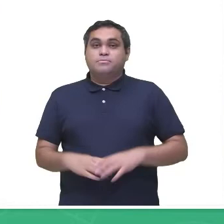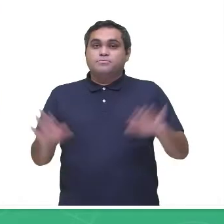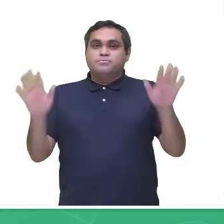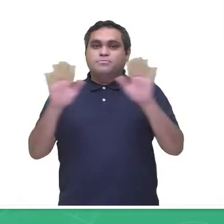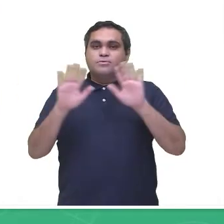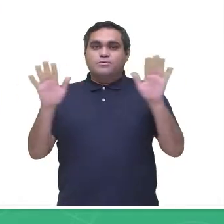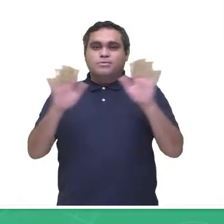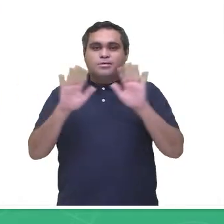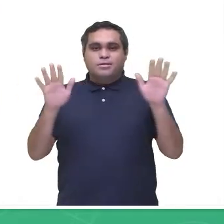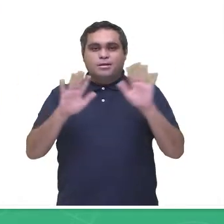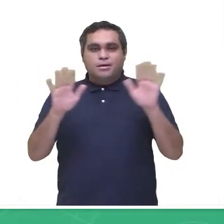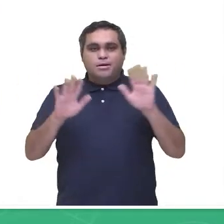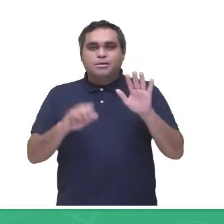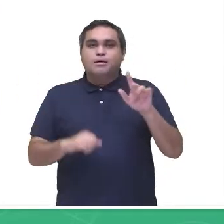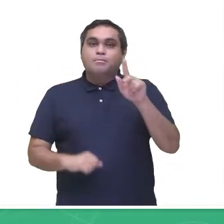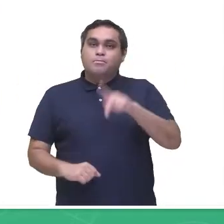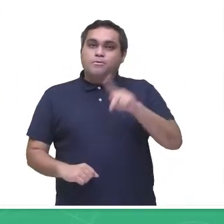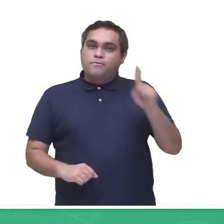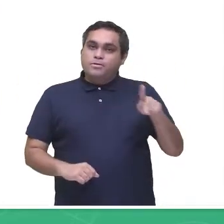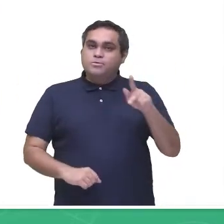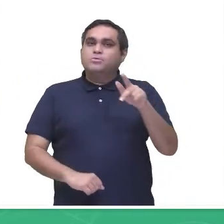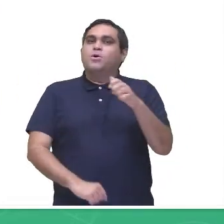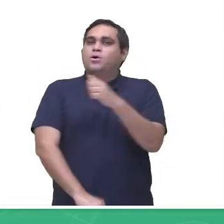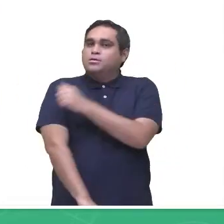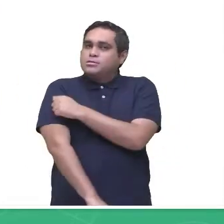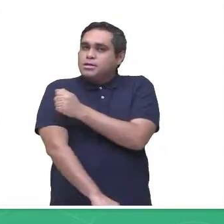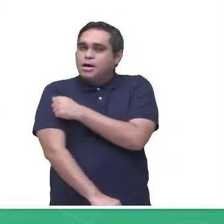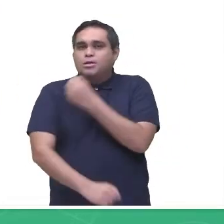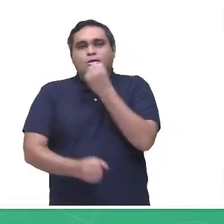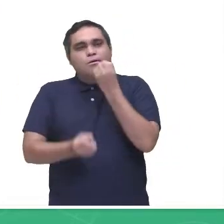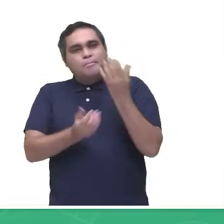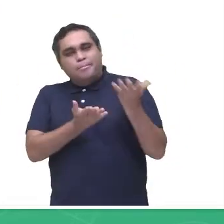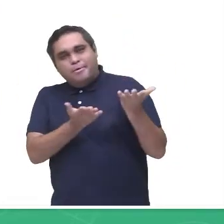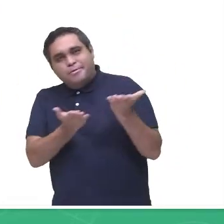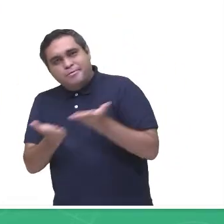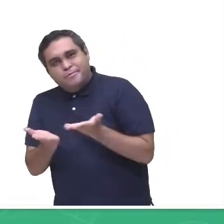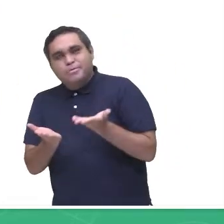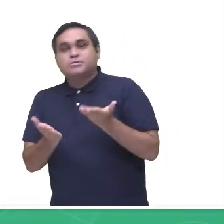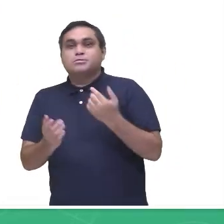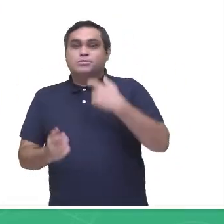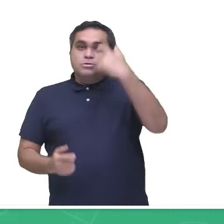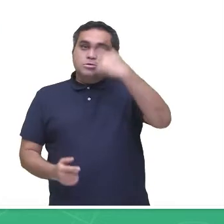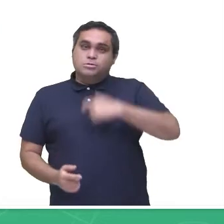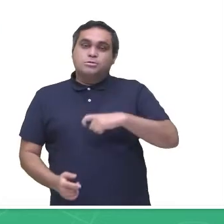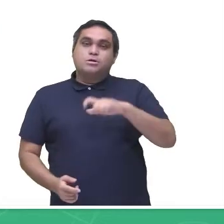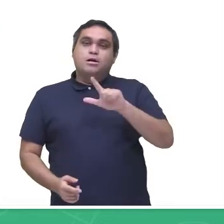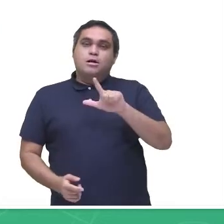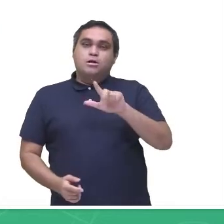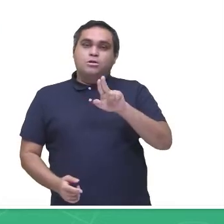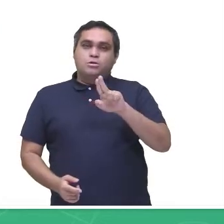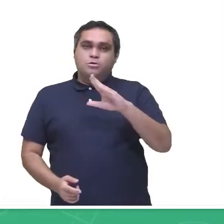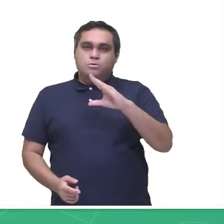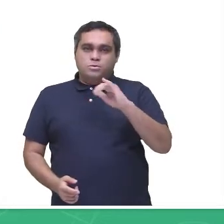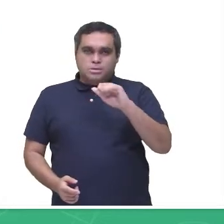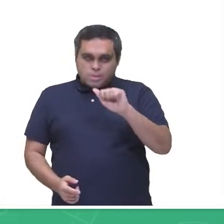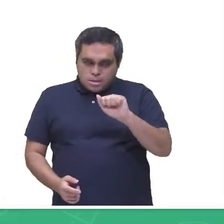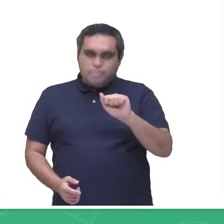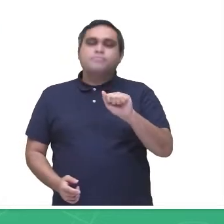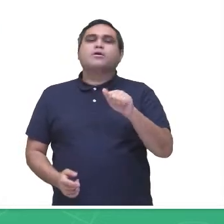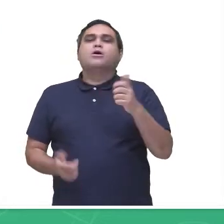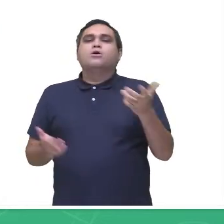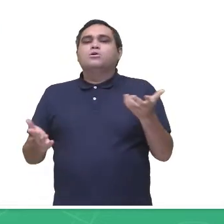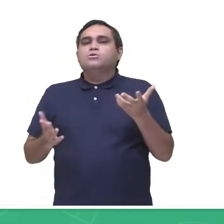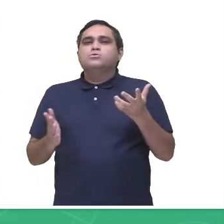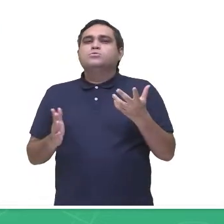Olá, prezados professores e alunos, sejam bem-vindos. Sou a professora Lúcia, e hoje nós vamos dar continuidade ao nosso conteúdo, da